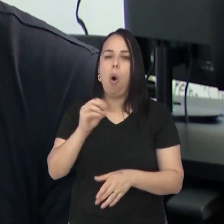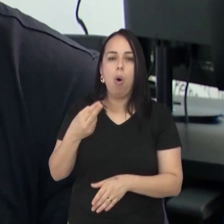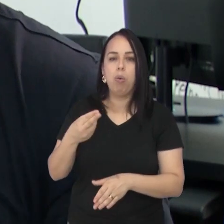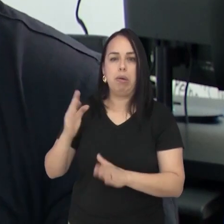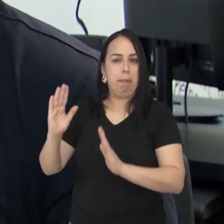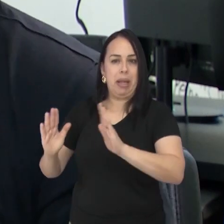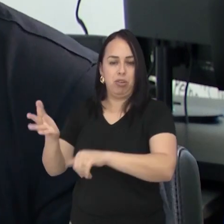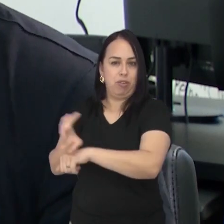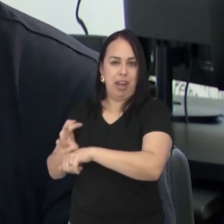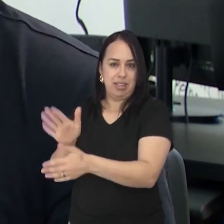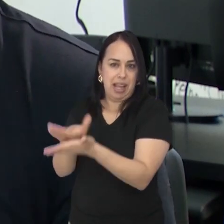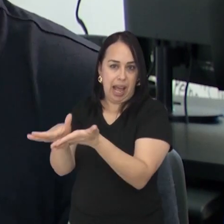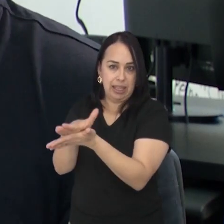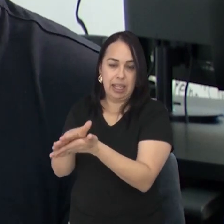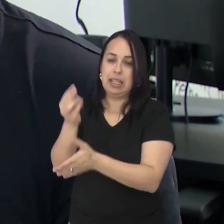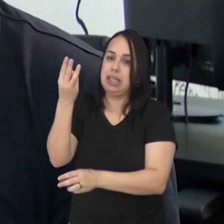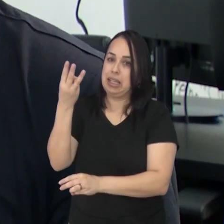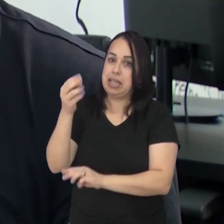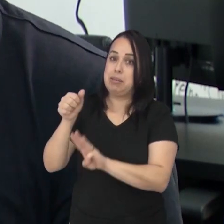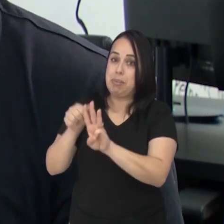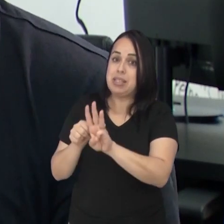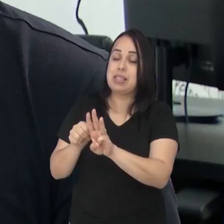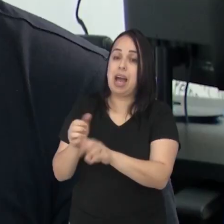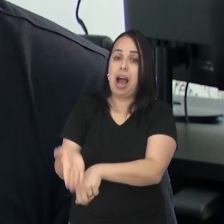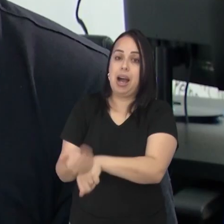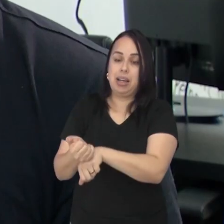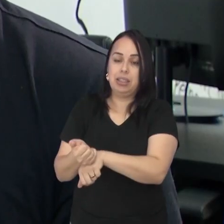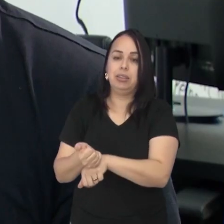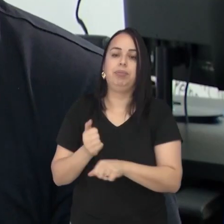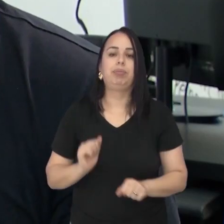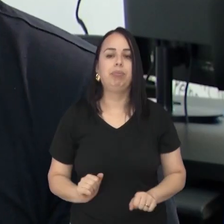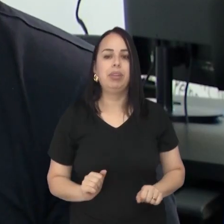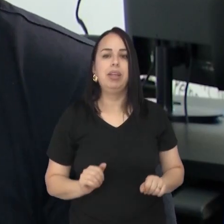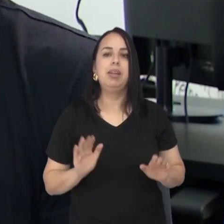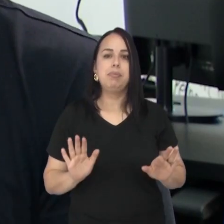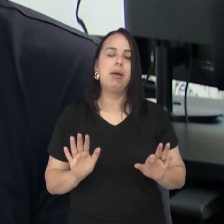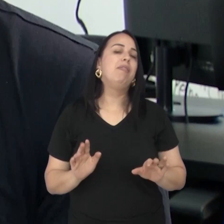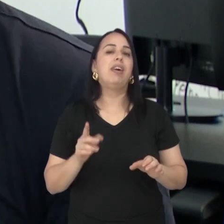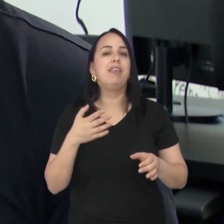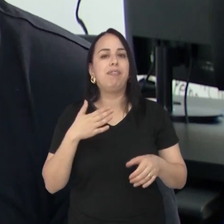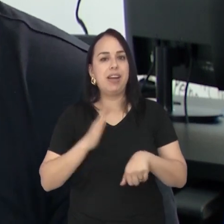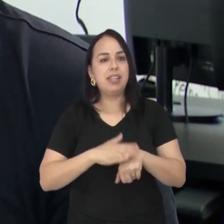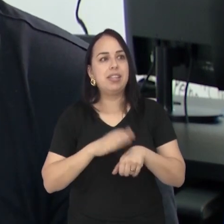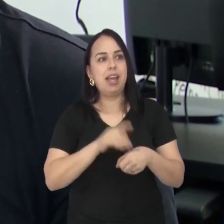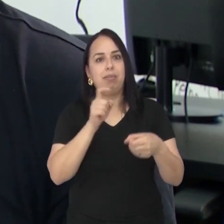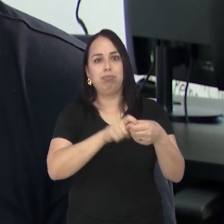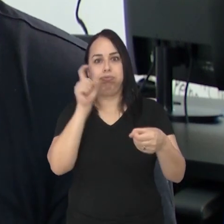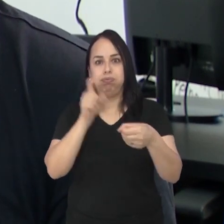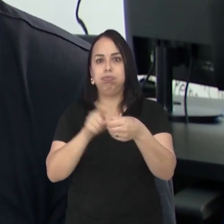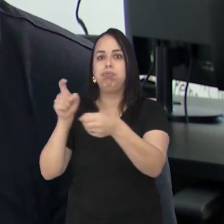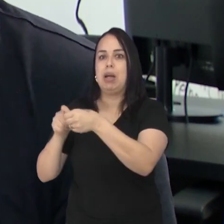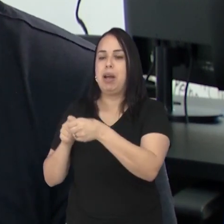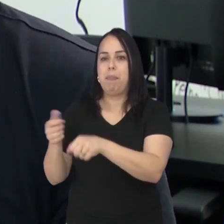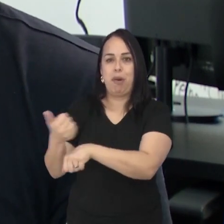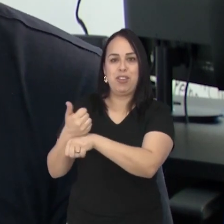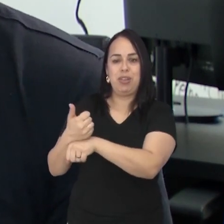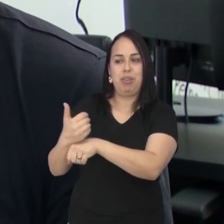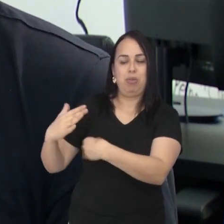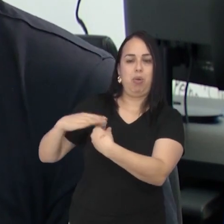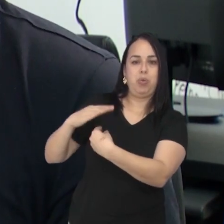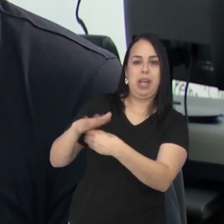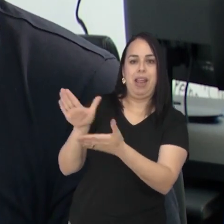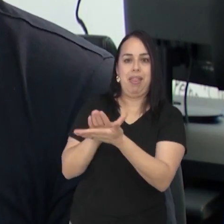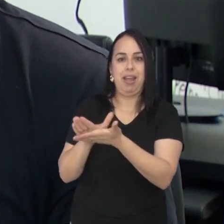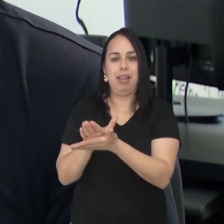3, 4 meses de antecedência é um tempo legal. A grande questão de fazer algo de forma autônoma, sem o auxílio de um